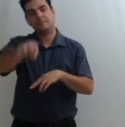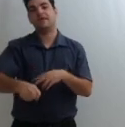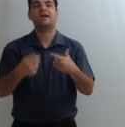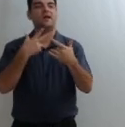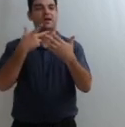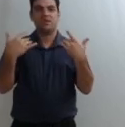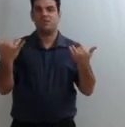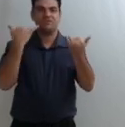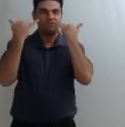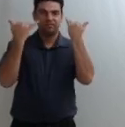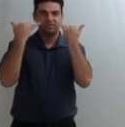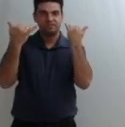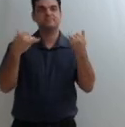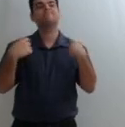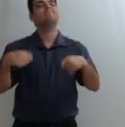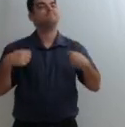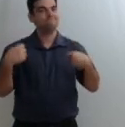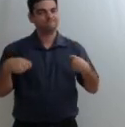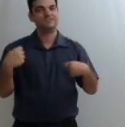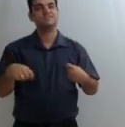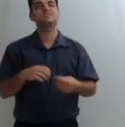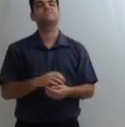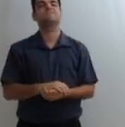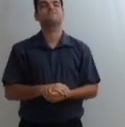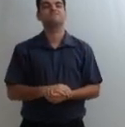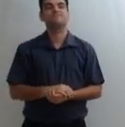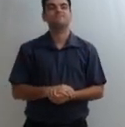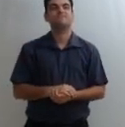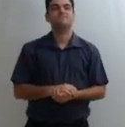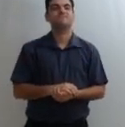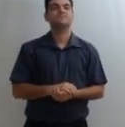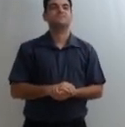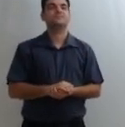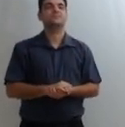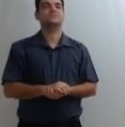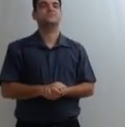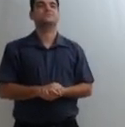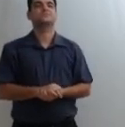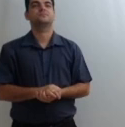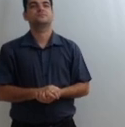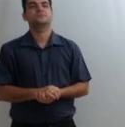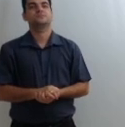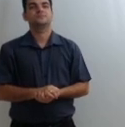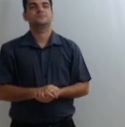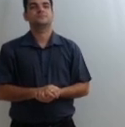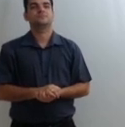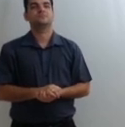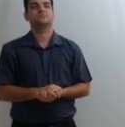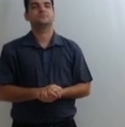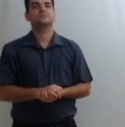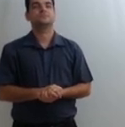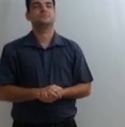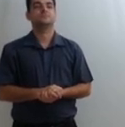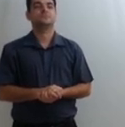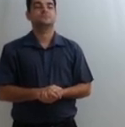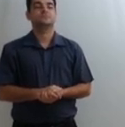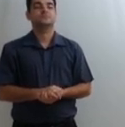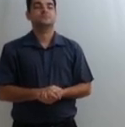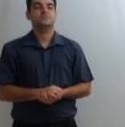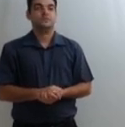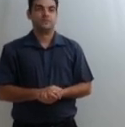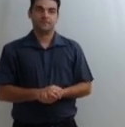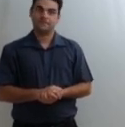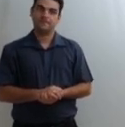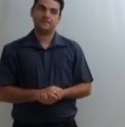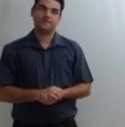a material de dados para investigação desse crime. Não há necessidade das